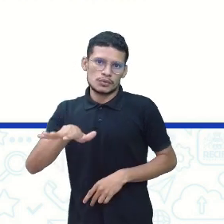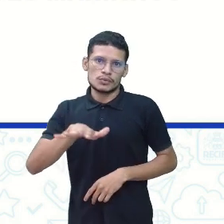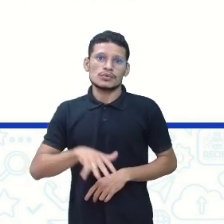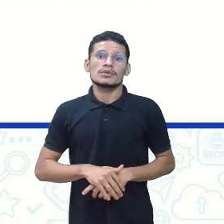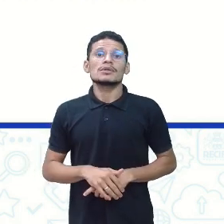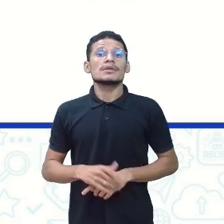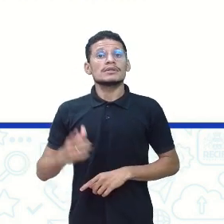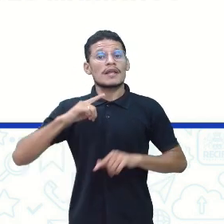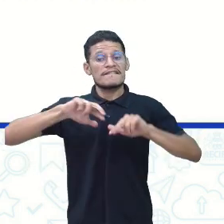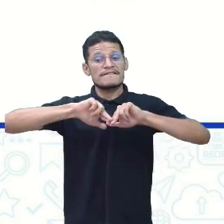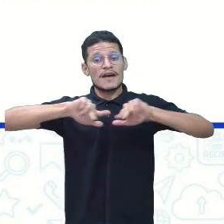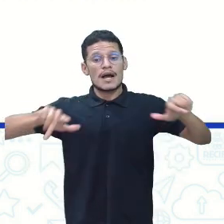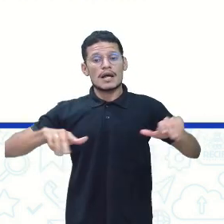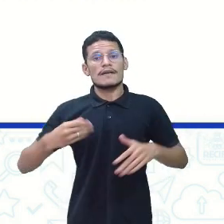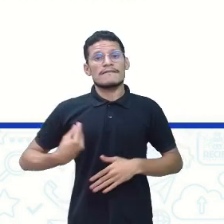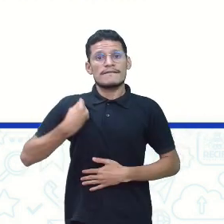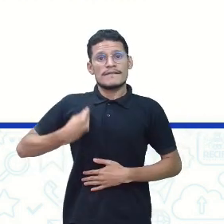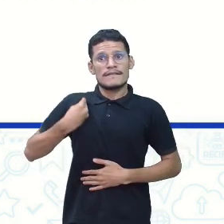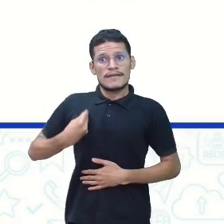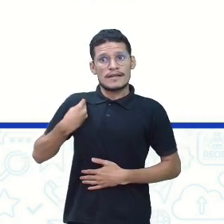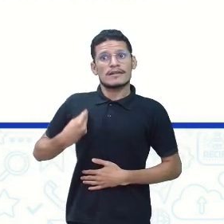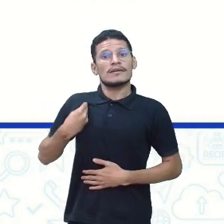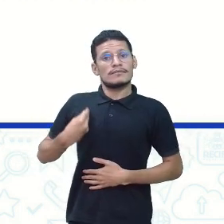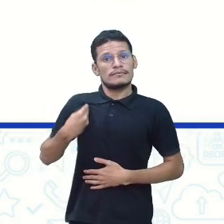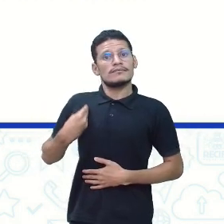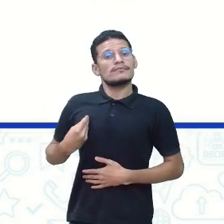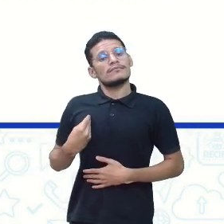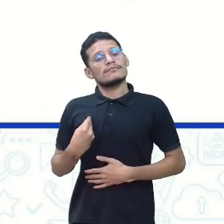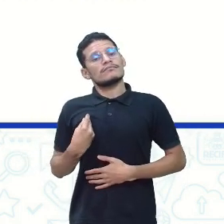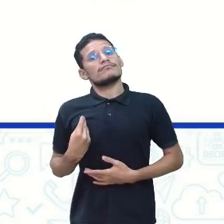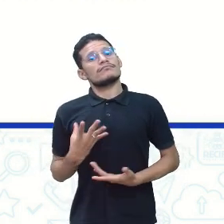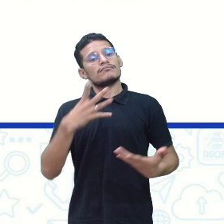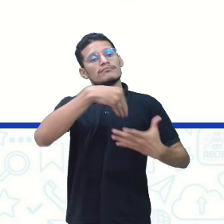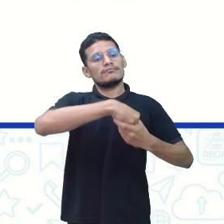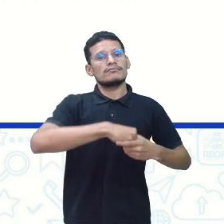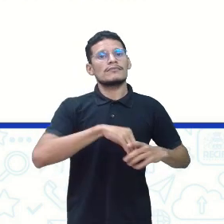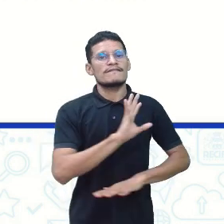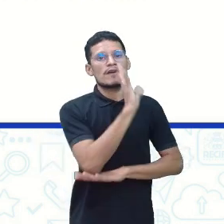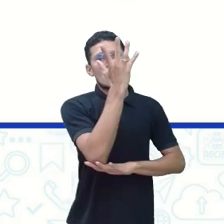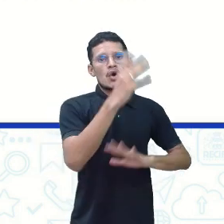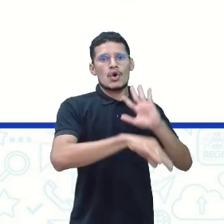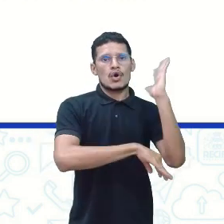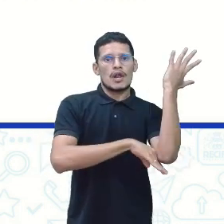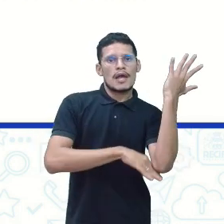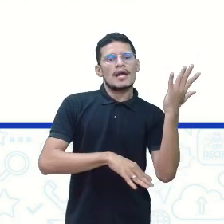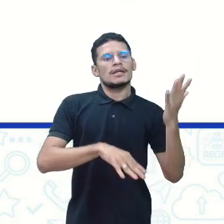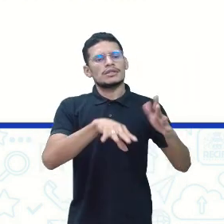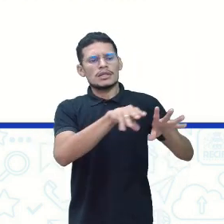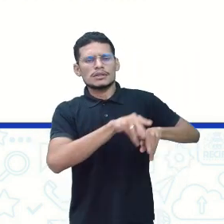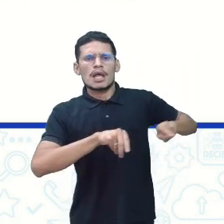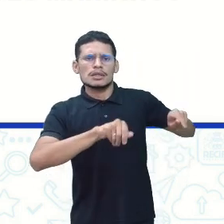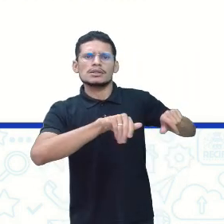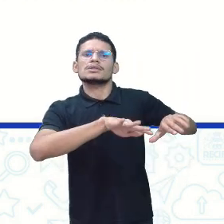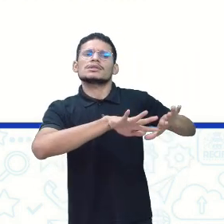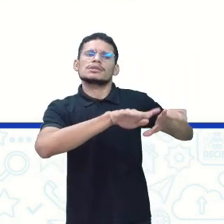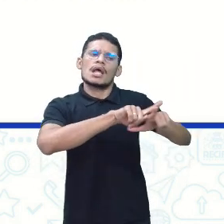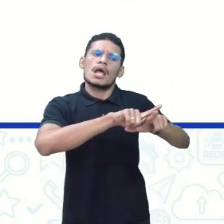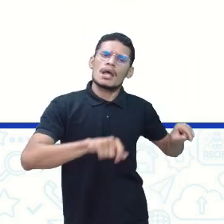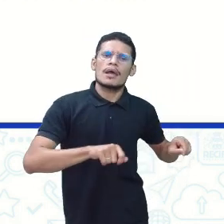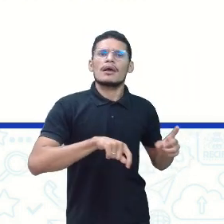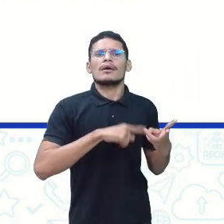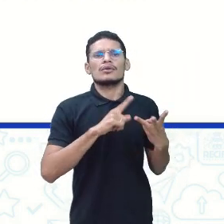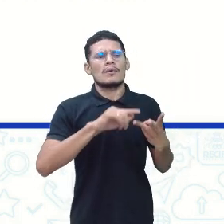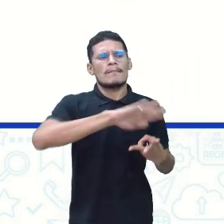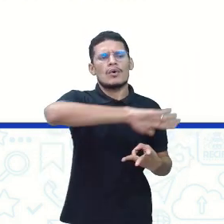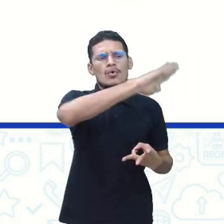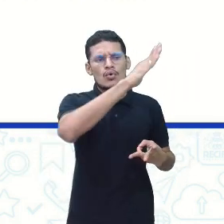Uma variedade de vida lá nas florestas, nas matas, nos desertos, montanhas,